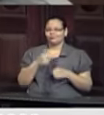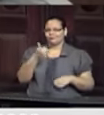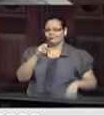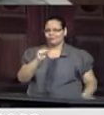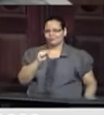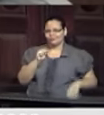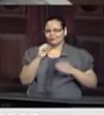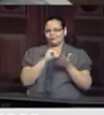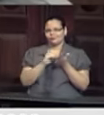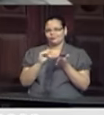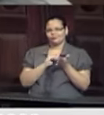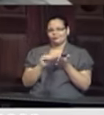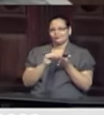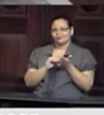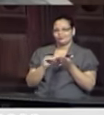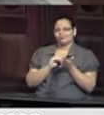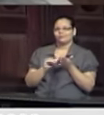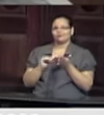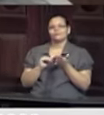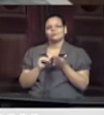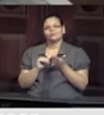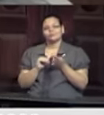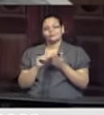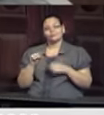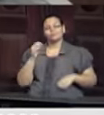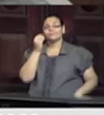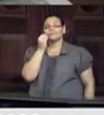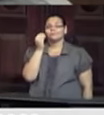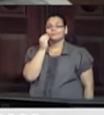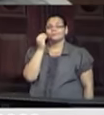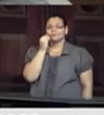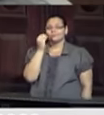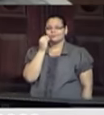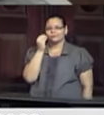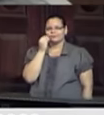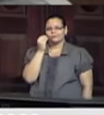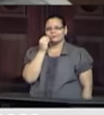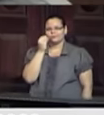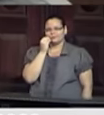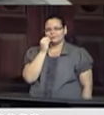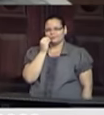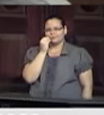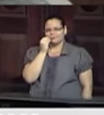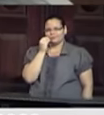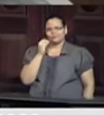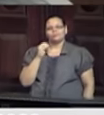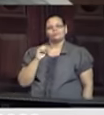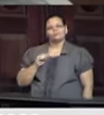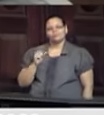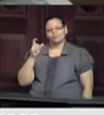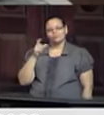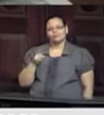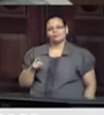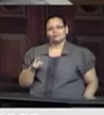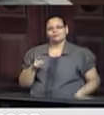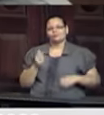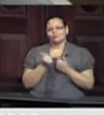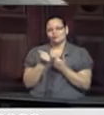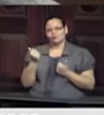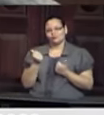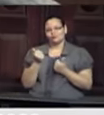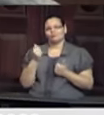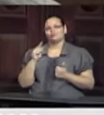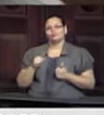secretarias, exatamente para tentar, via os suplentes,